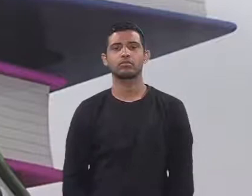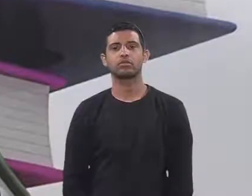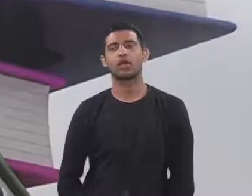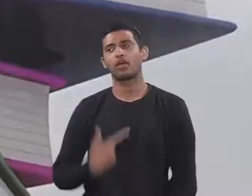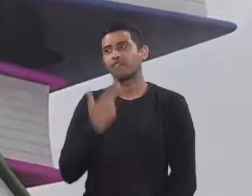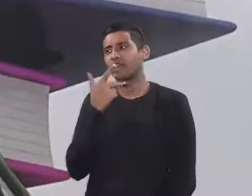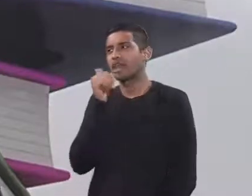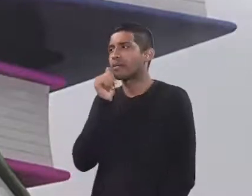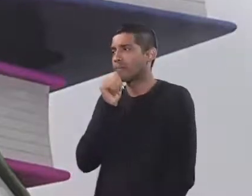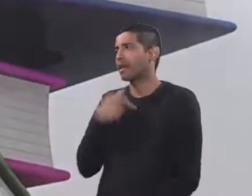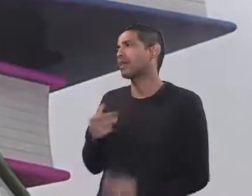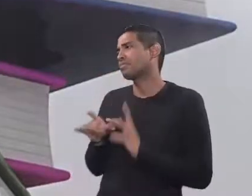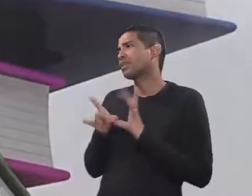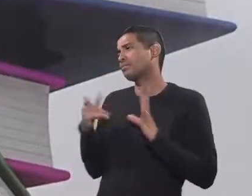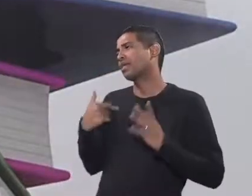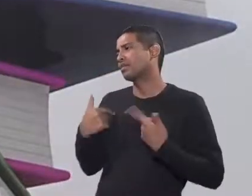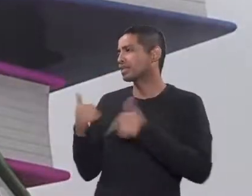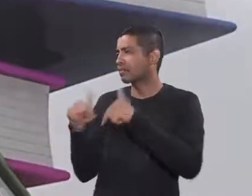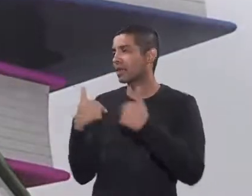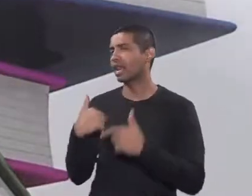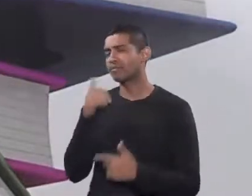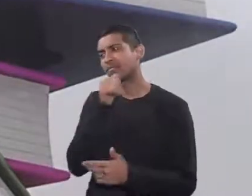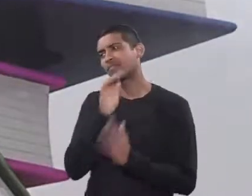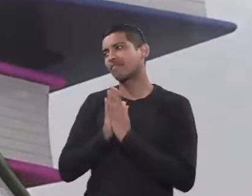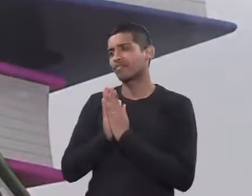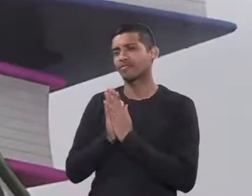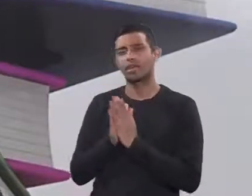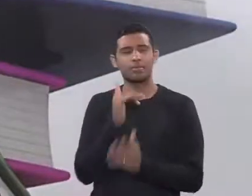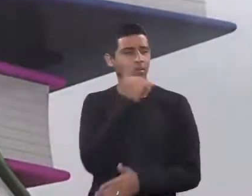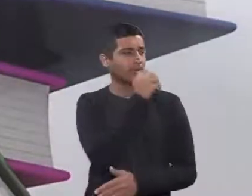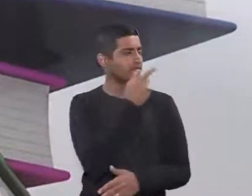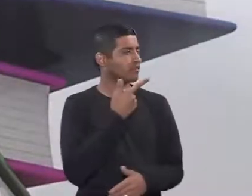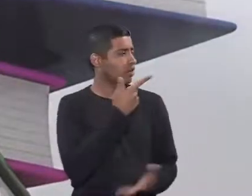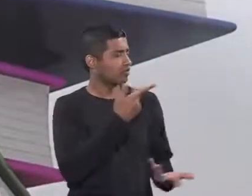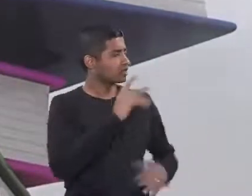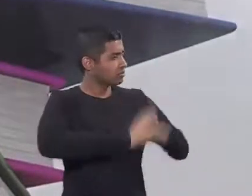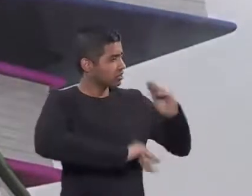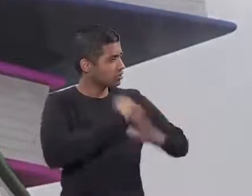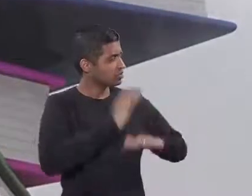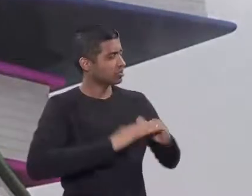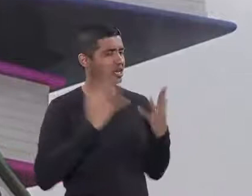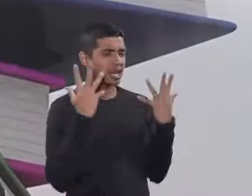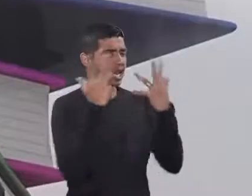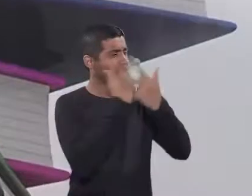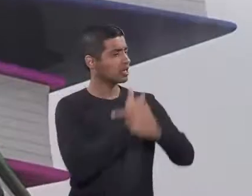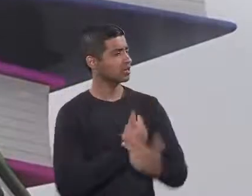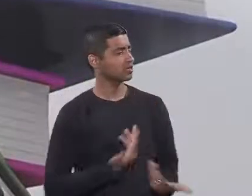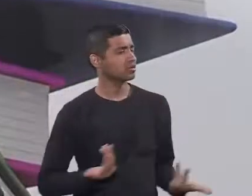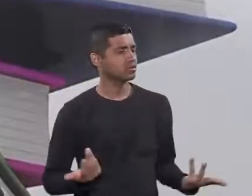falei, mãe, deixa eu trabalhar, eu quero. E minha mãe falou assim, Bárbara, você tem um talento tão lindo.